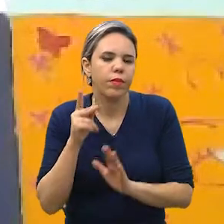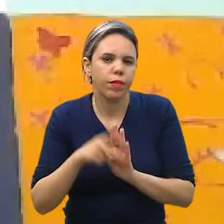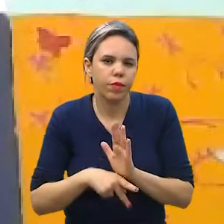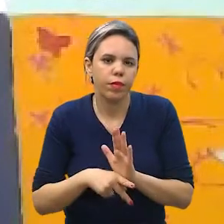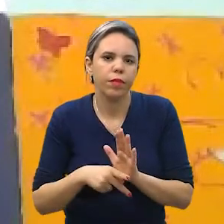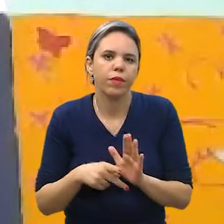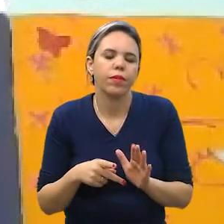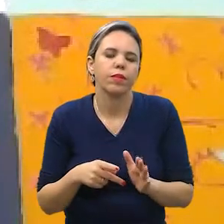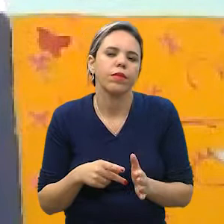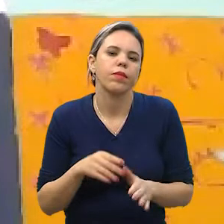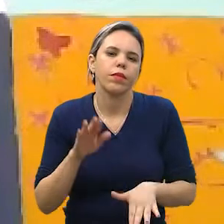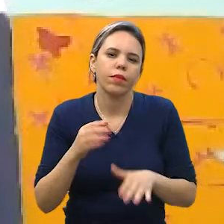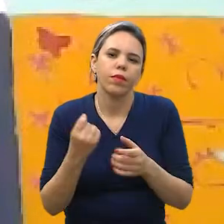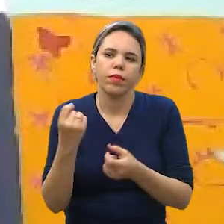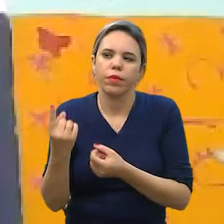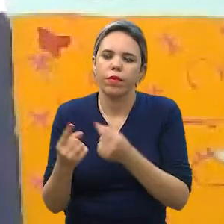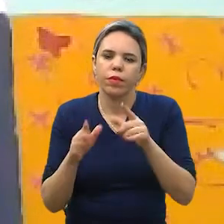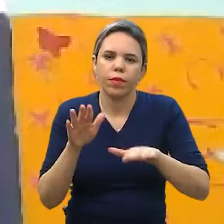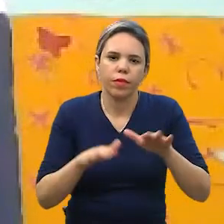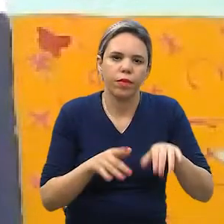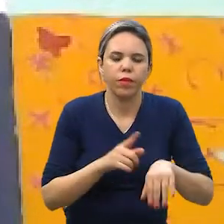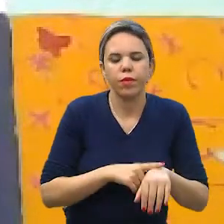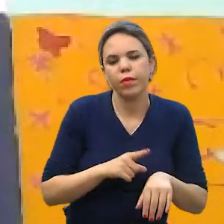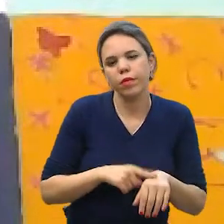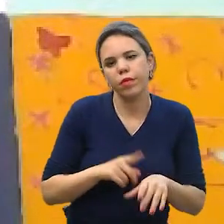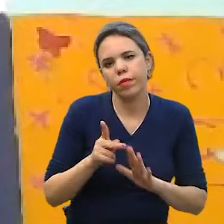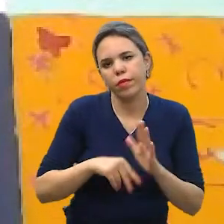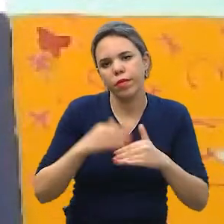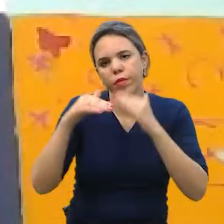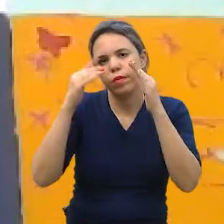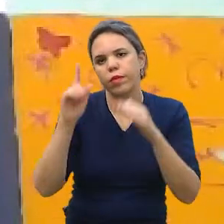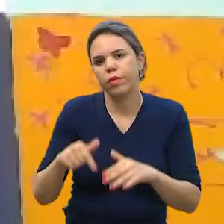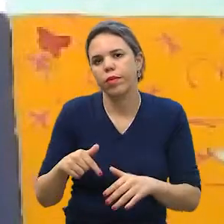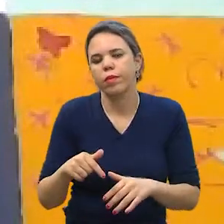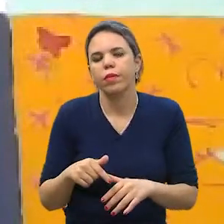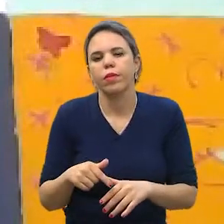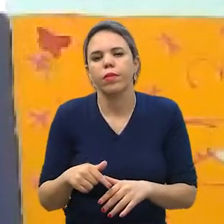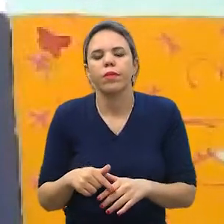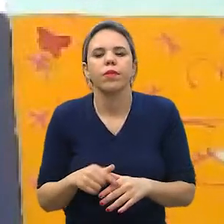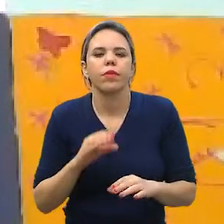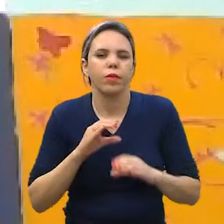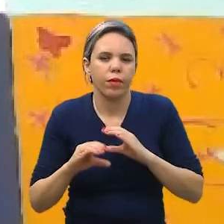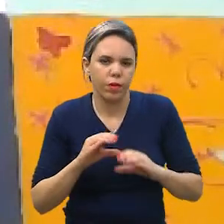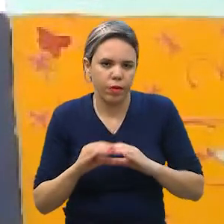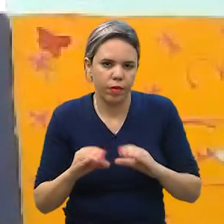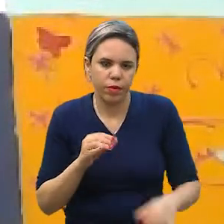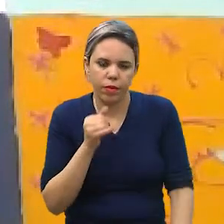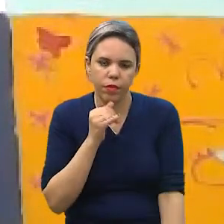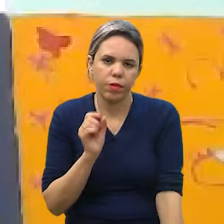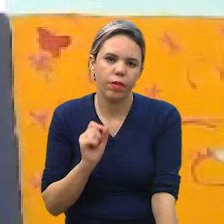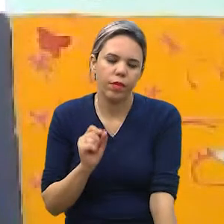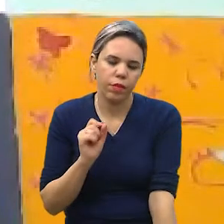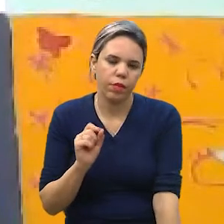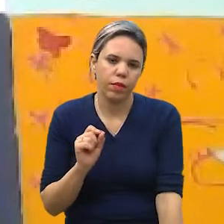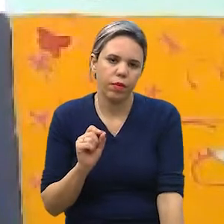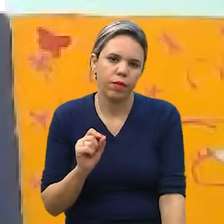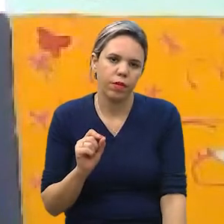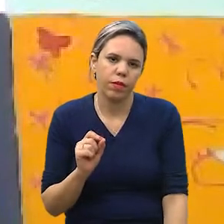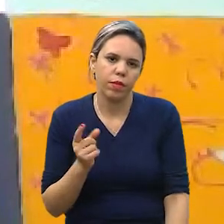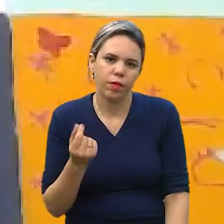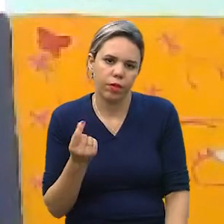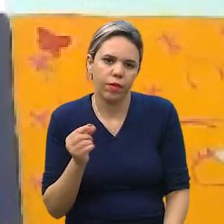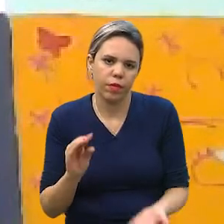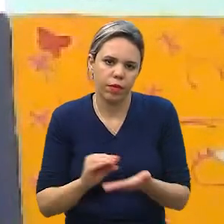projetos mais pontuais. Então, um dos projetos que a gente está desenvolvendo é na Trilhas da Comunicação, que é com recursos do